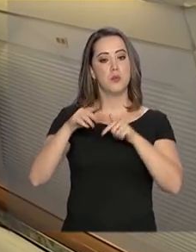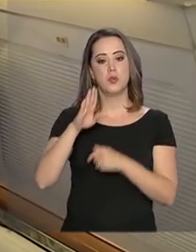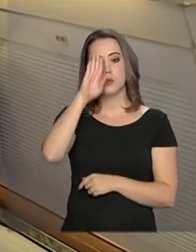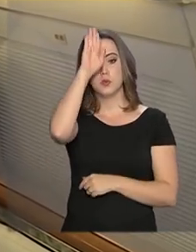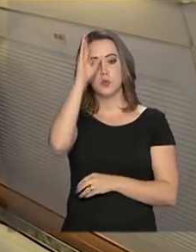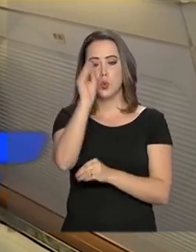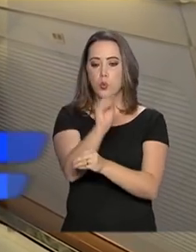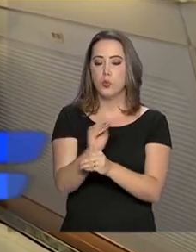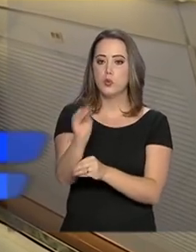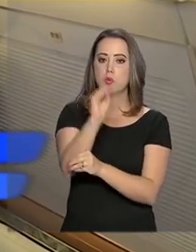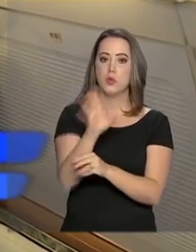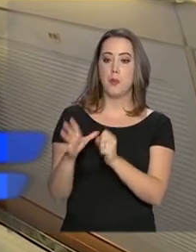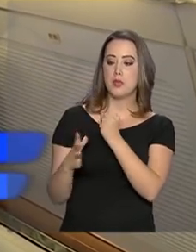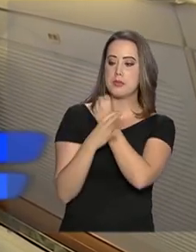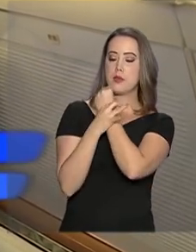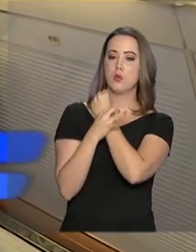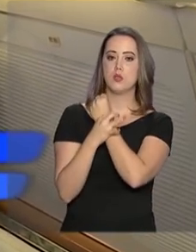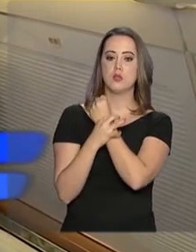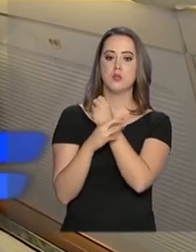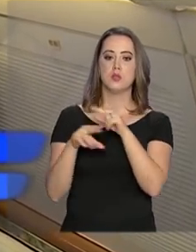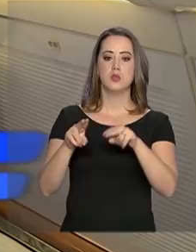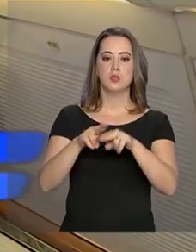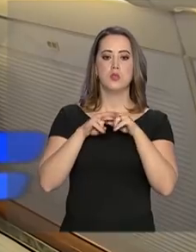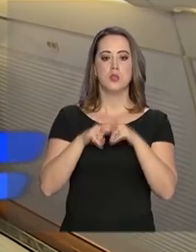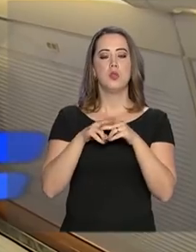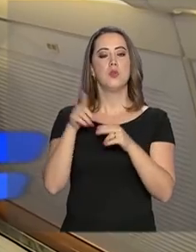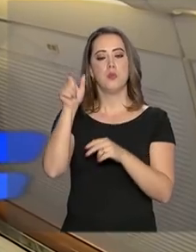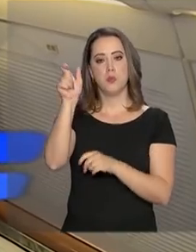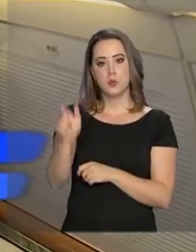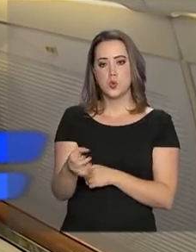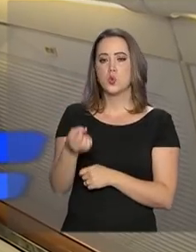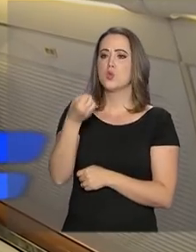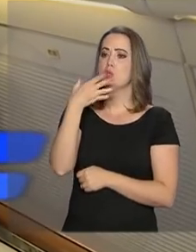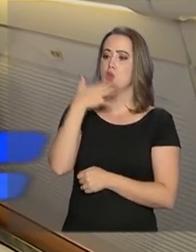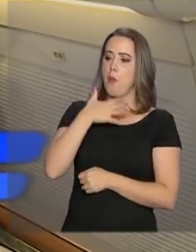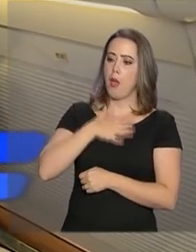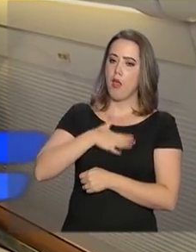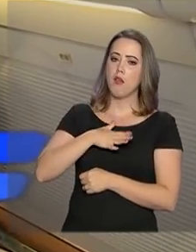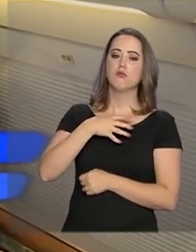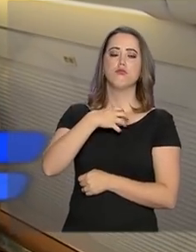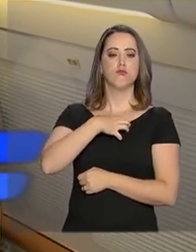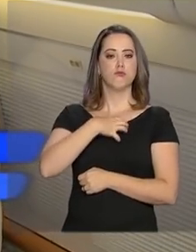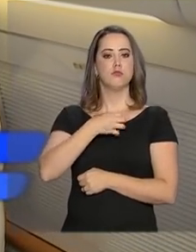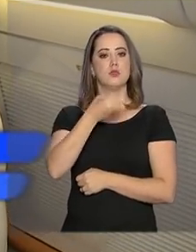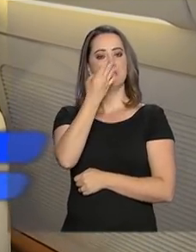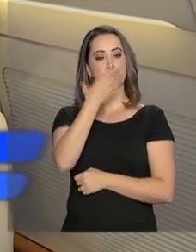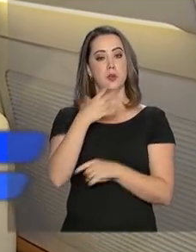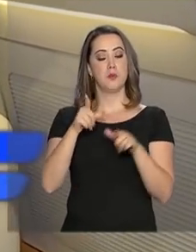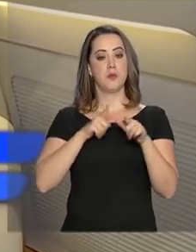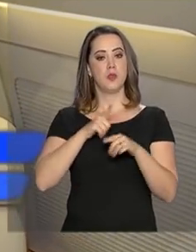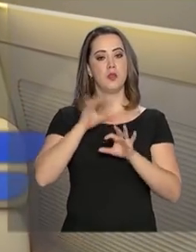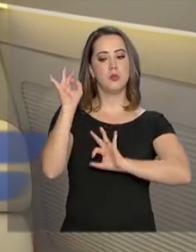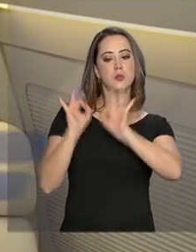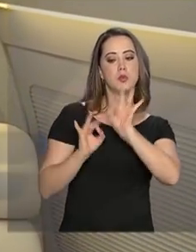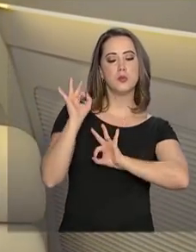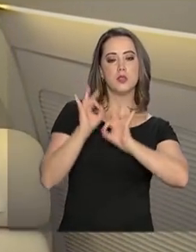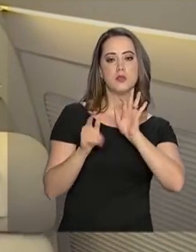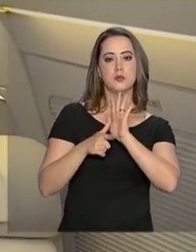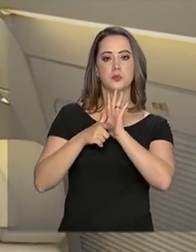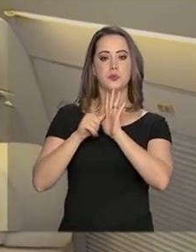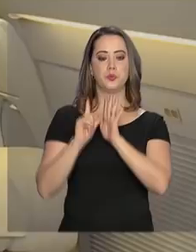principal é zelar pela segurança e pelo conforto do passageiro. Nesse sentido, existe uma